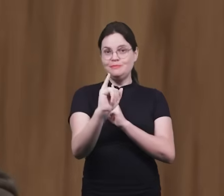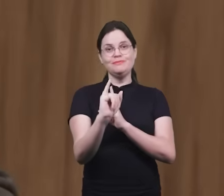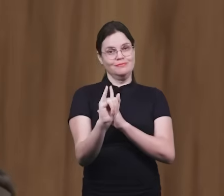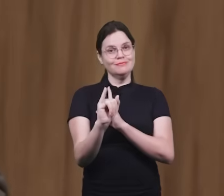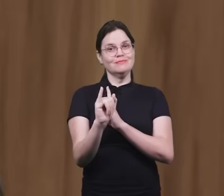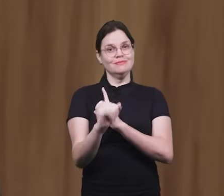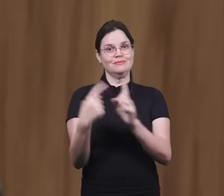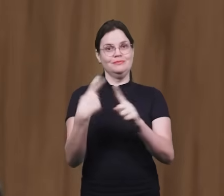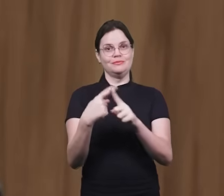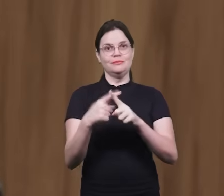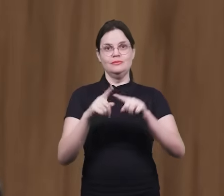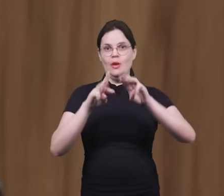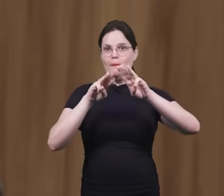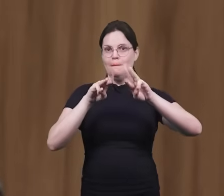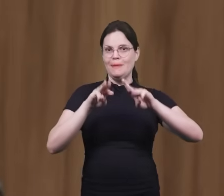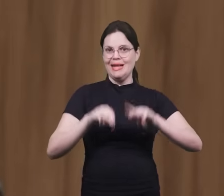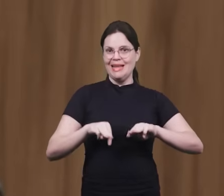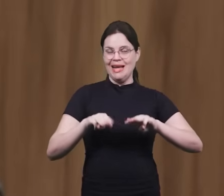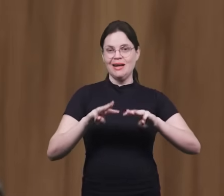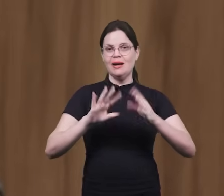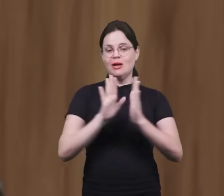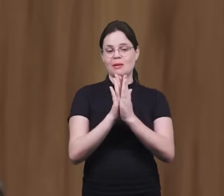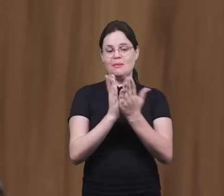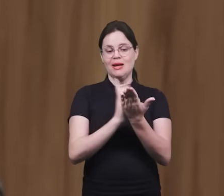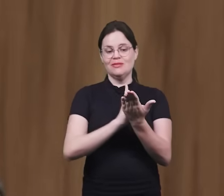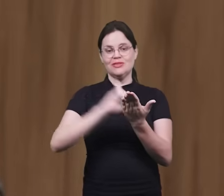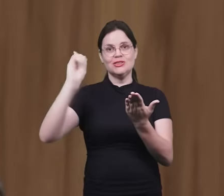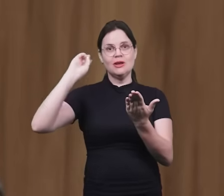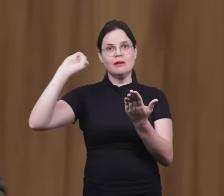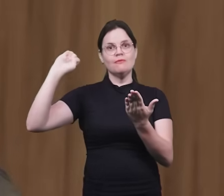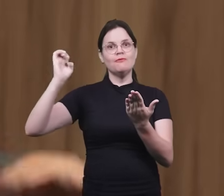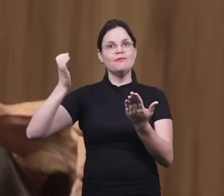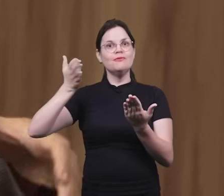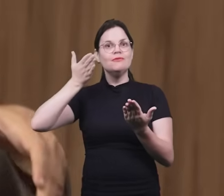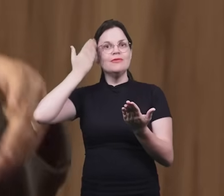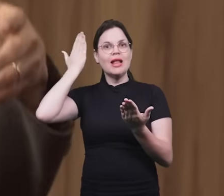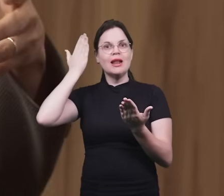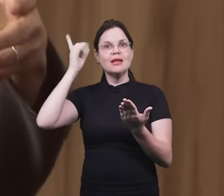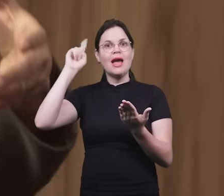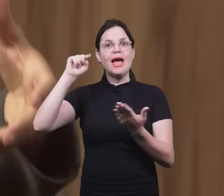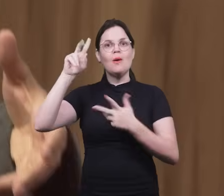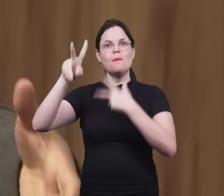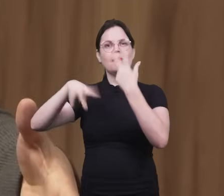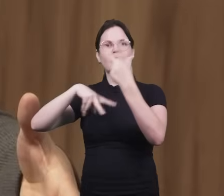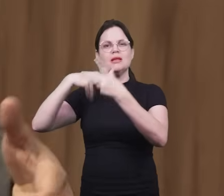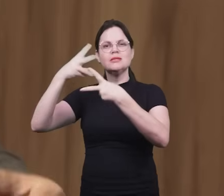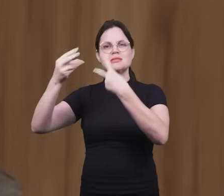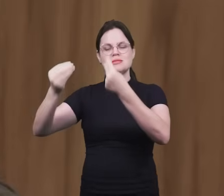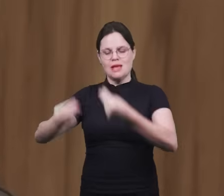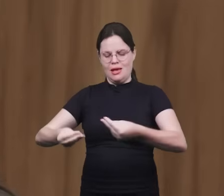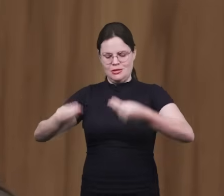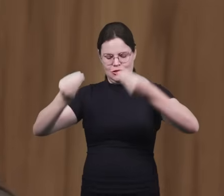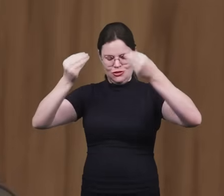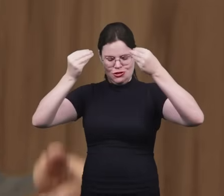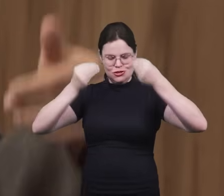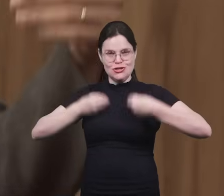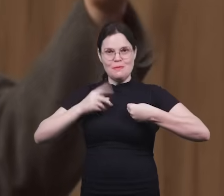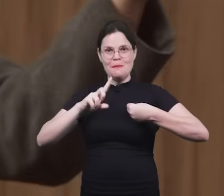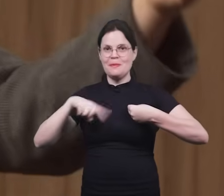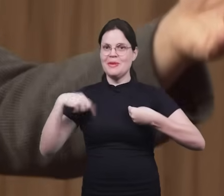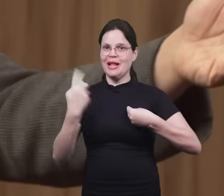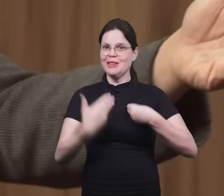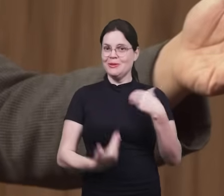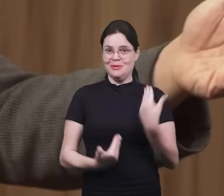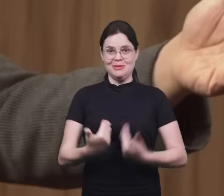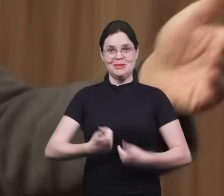quê? Porque o maná, a palavra revelada, ela seria uma dádiva de Deus à igreja em um momento